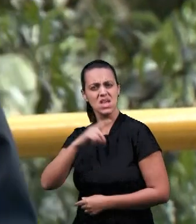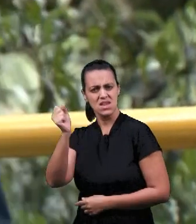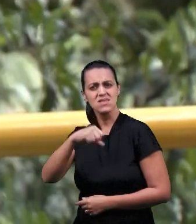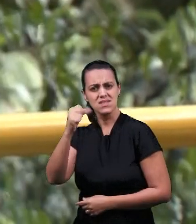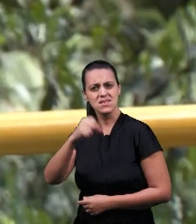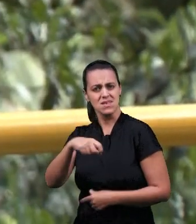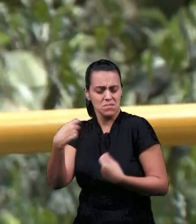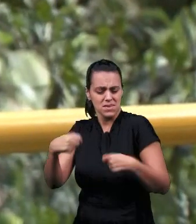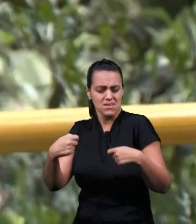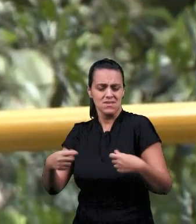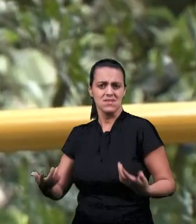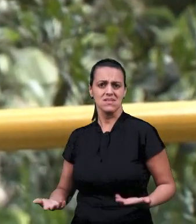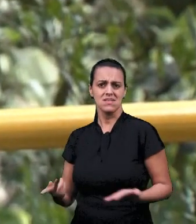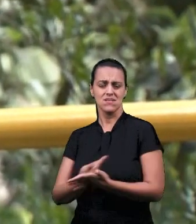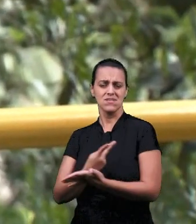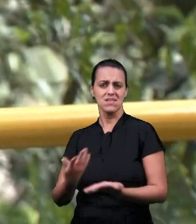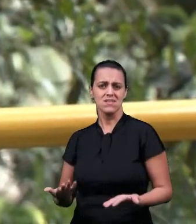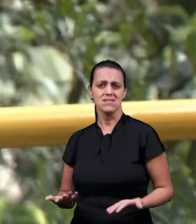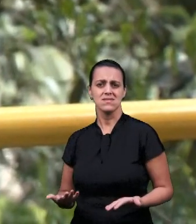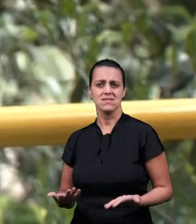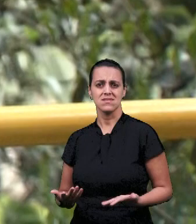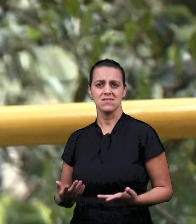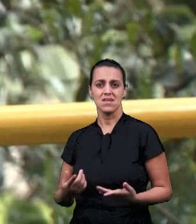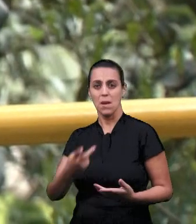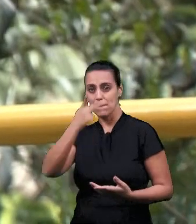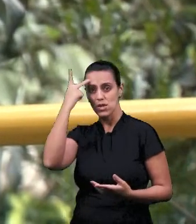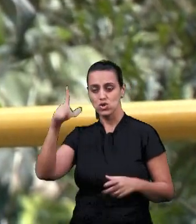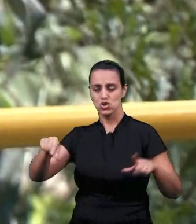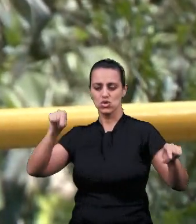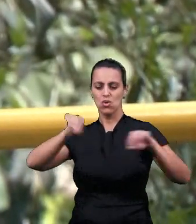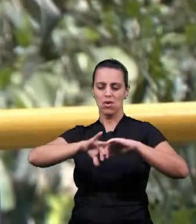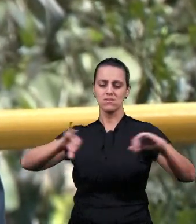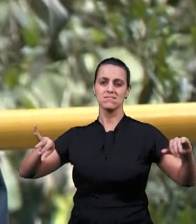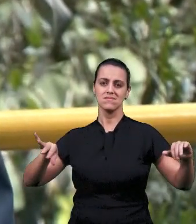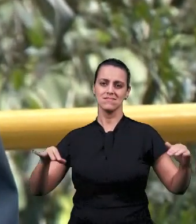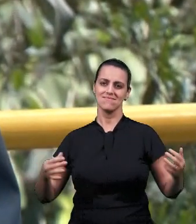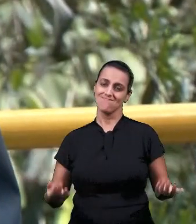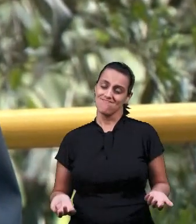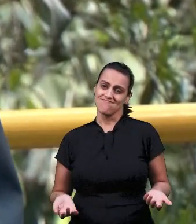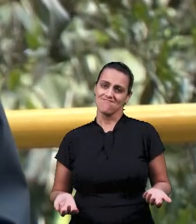quem vai continuar. Então a todos a paz do Senhor, nosso